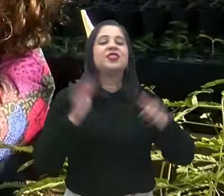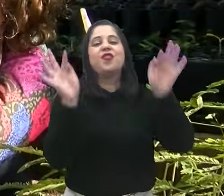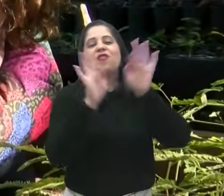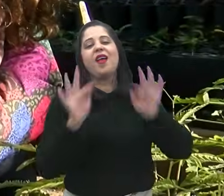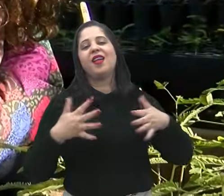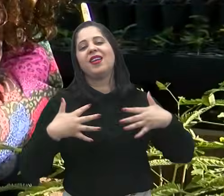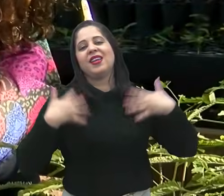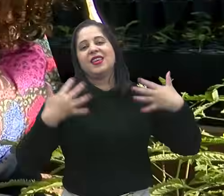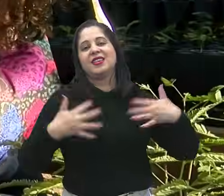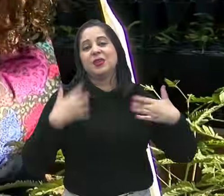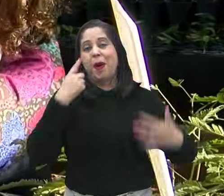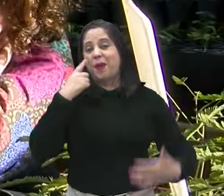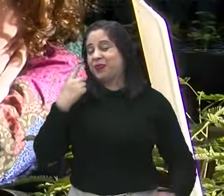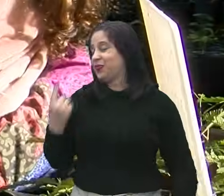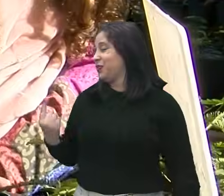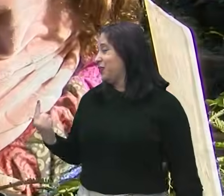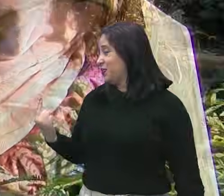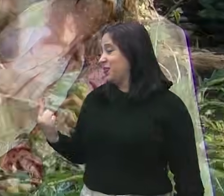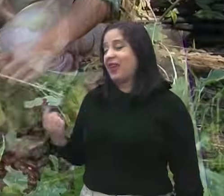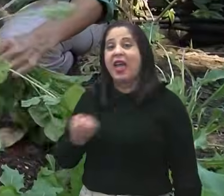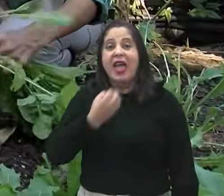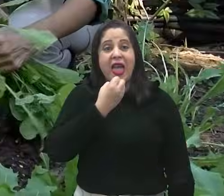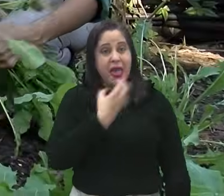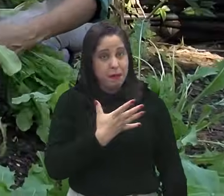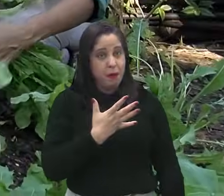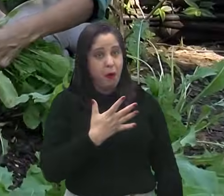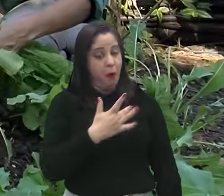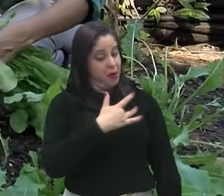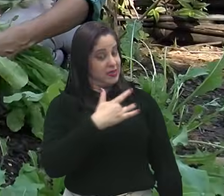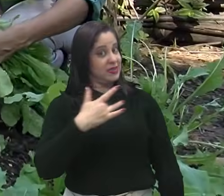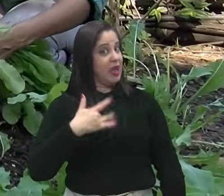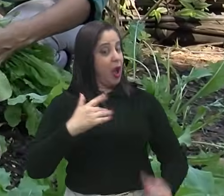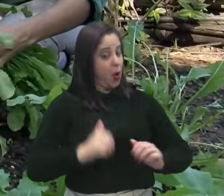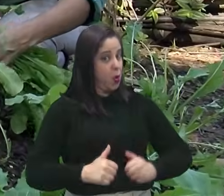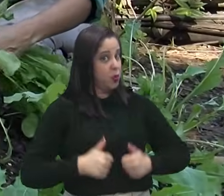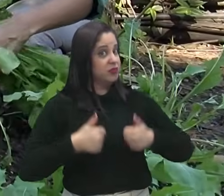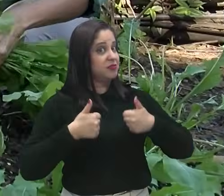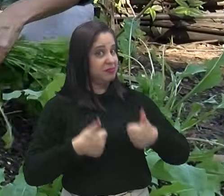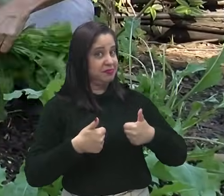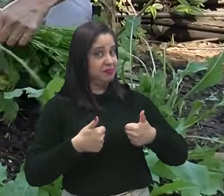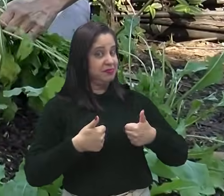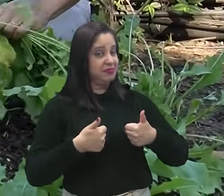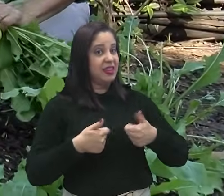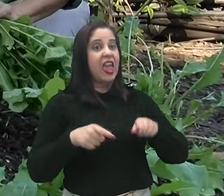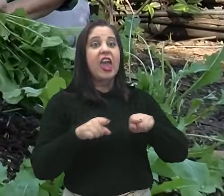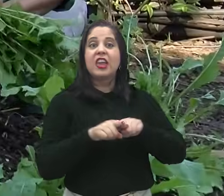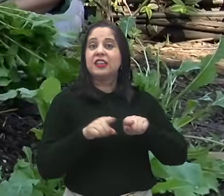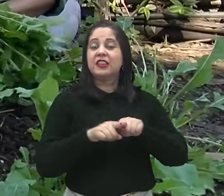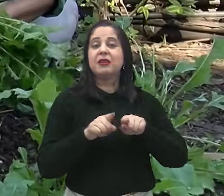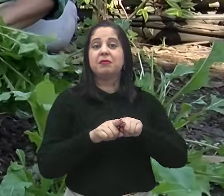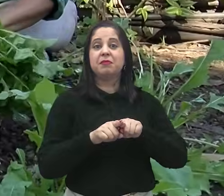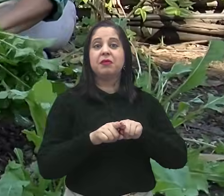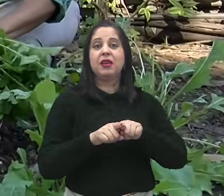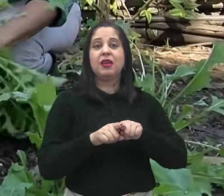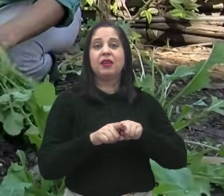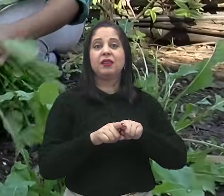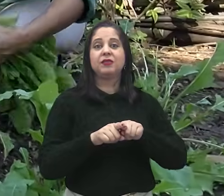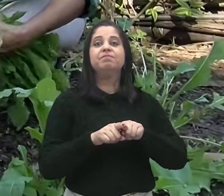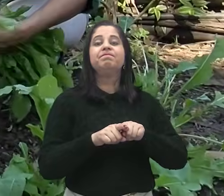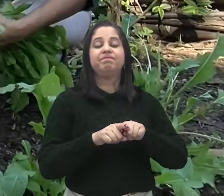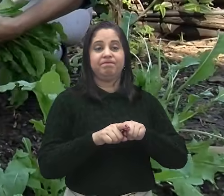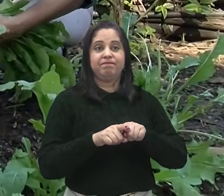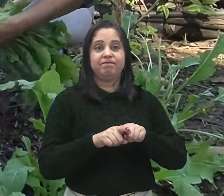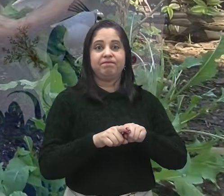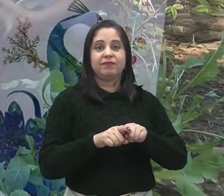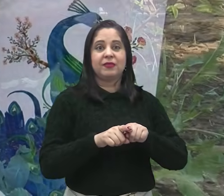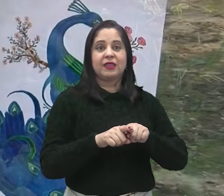isso está sendo bom, tanto para a saúde das pessoas, quanto os produtos que eles estão plantando